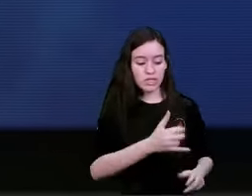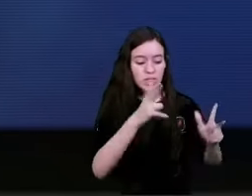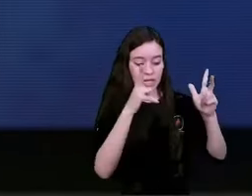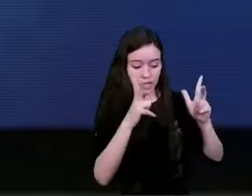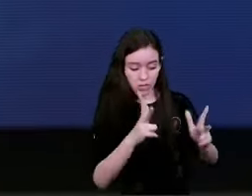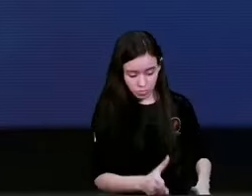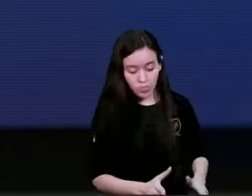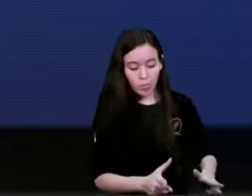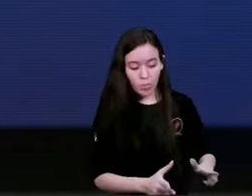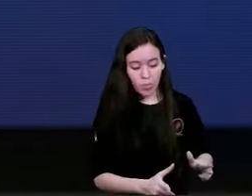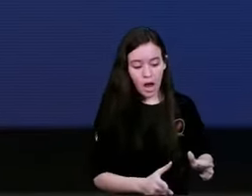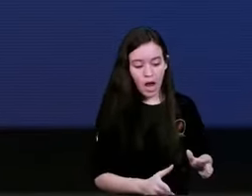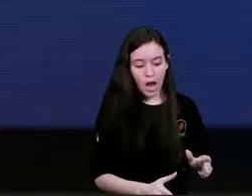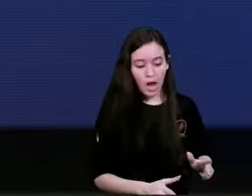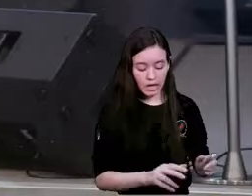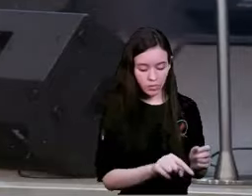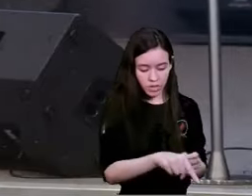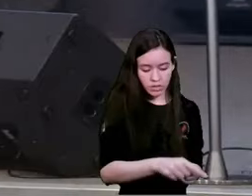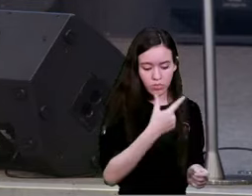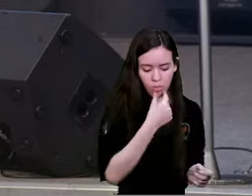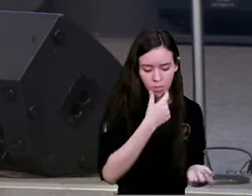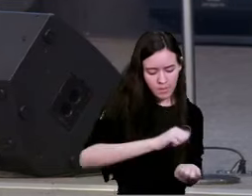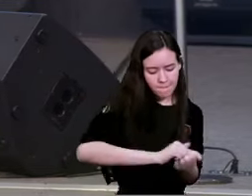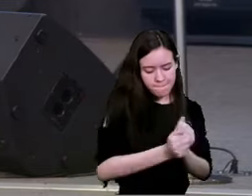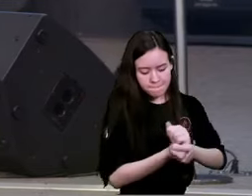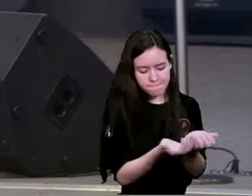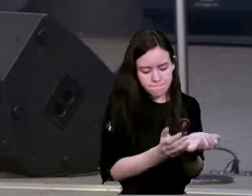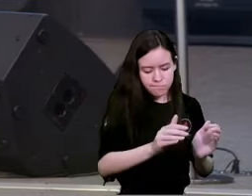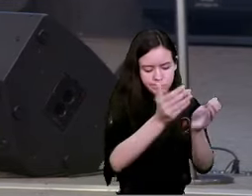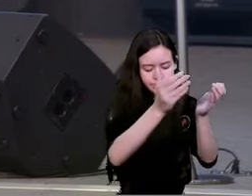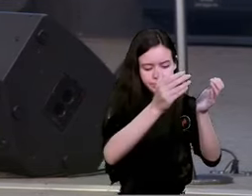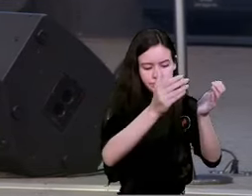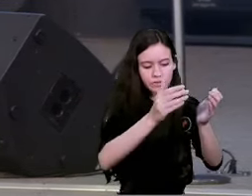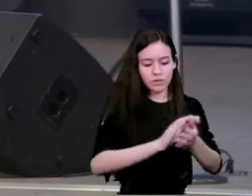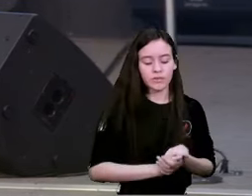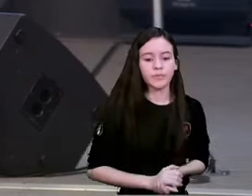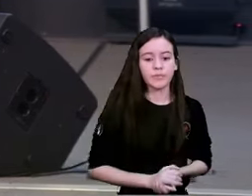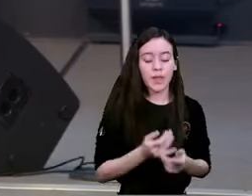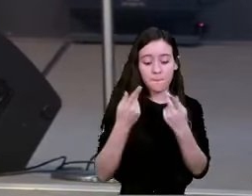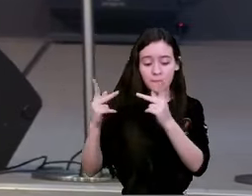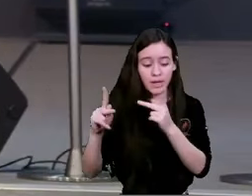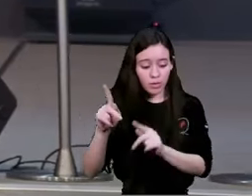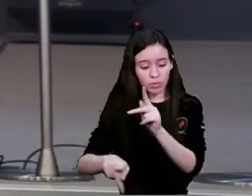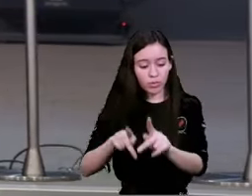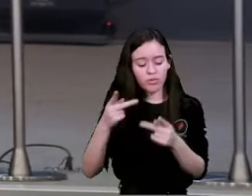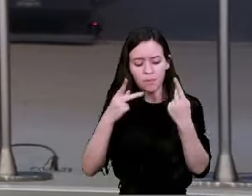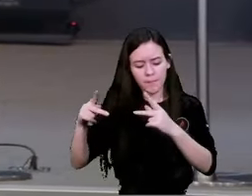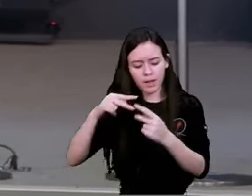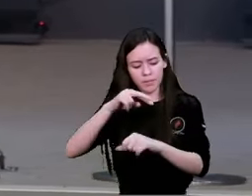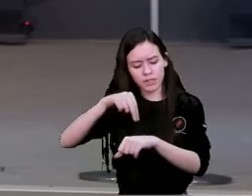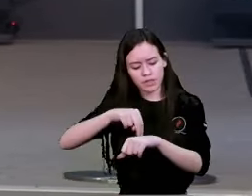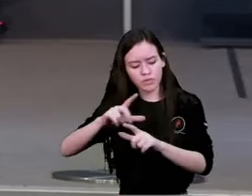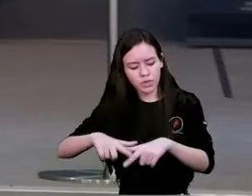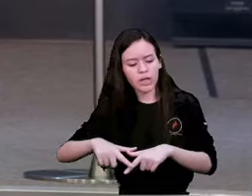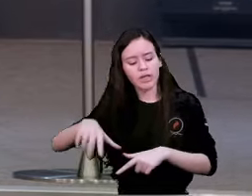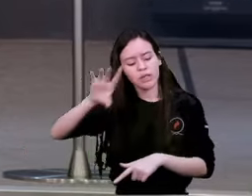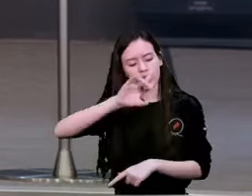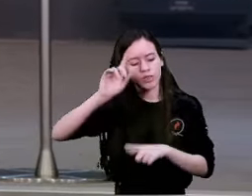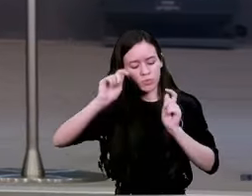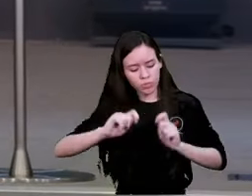forma, Jeremias, que o oleiro refaz esse vaso, prega para o meu povo, prega para a nação de Israel, que eu